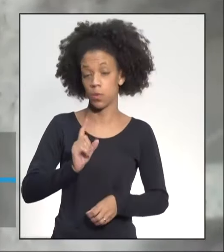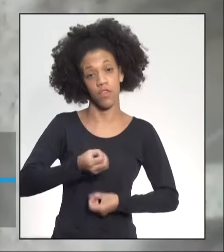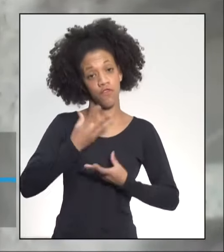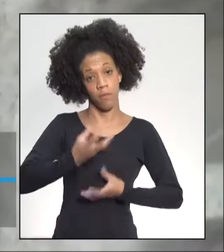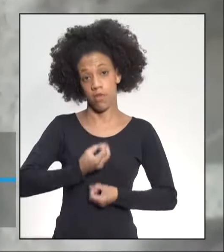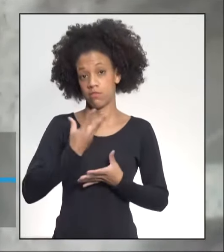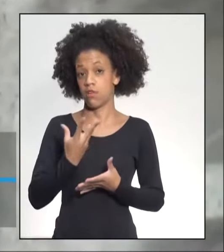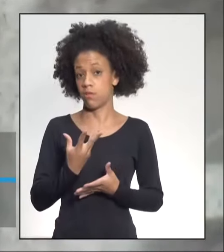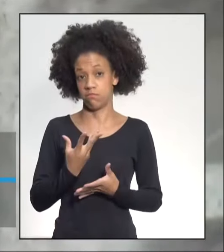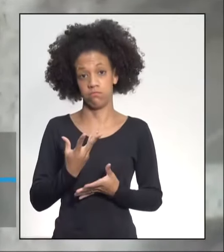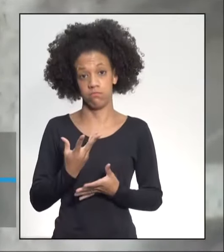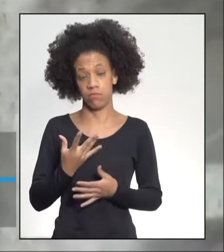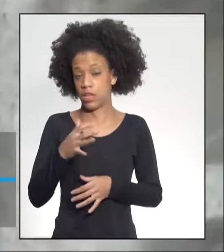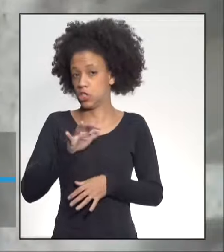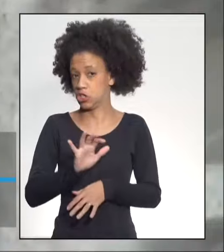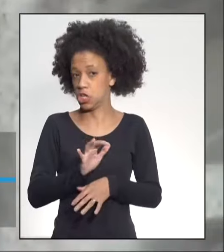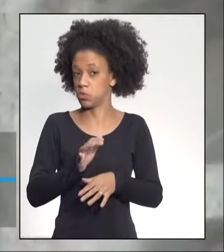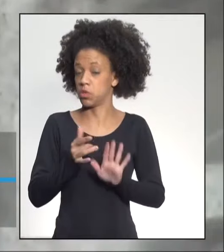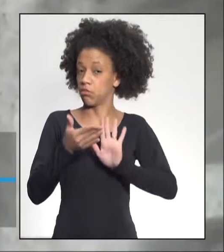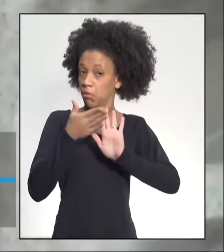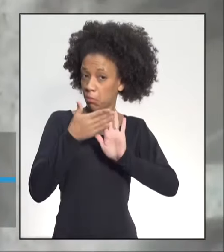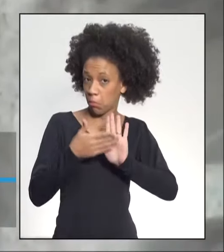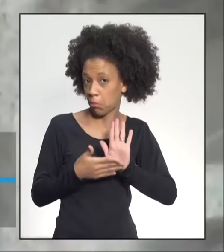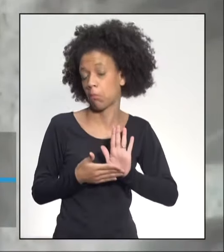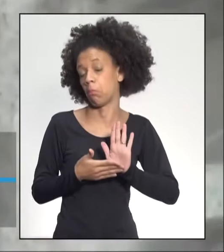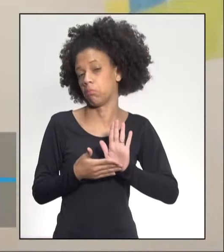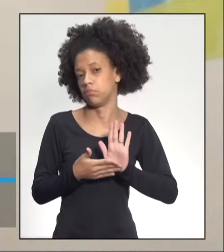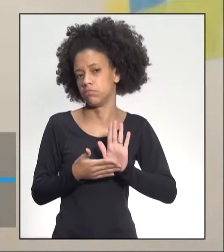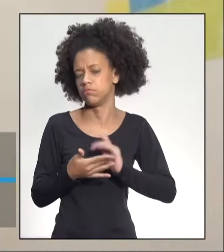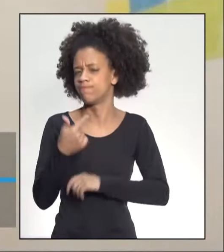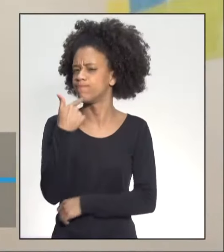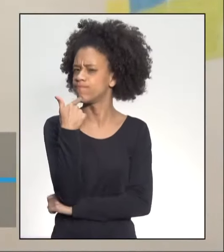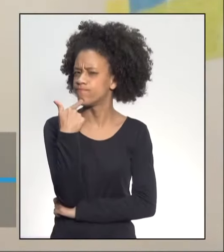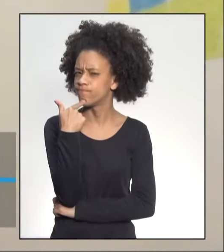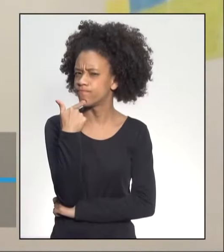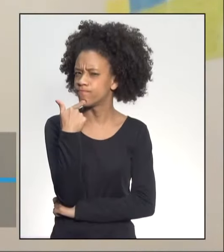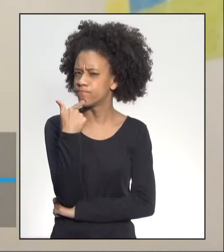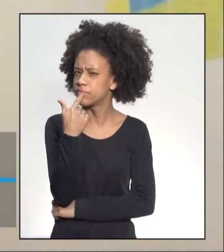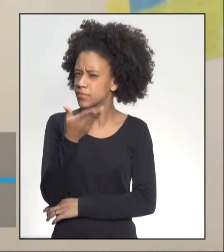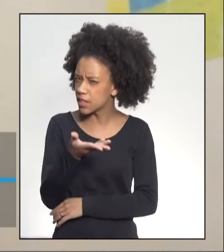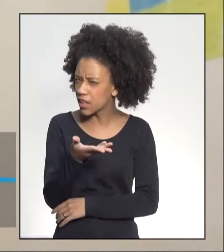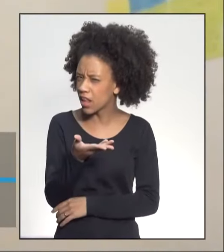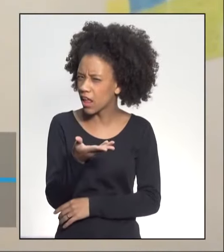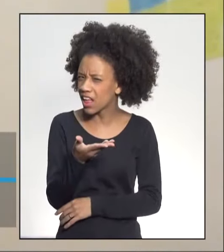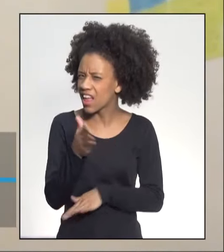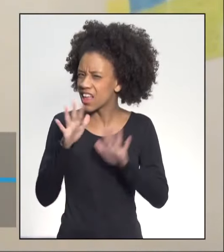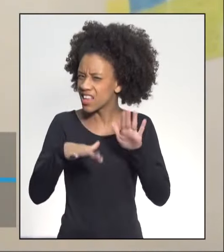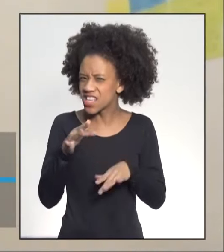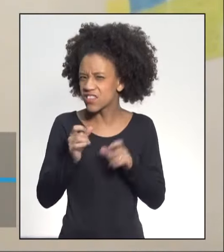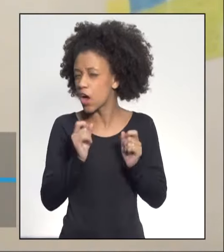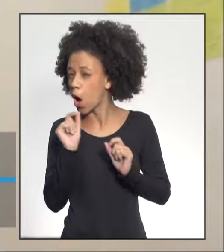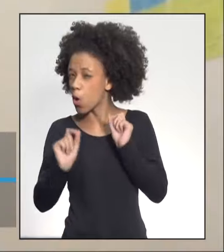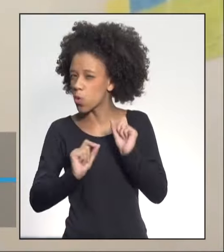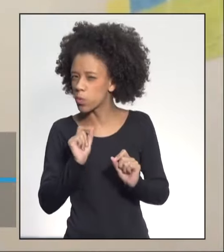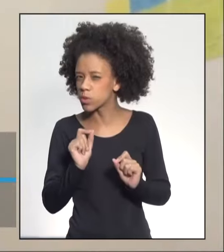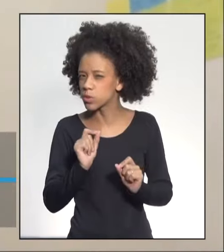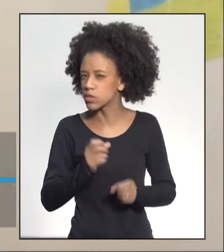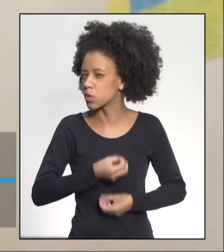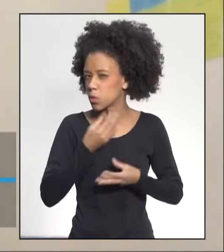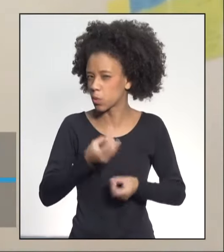maneira que a gente está colocando. Olha, será que nem tudo é notícia mesmo, pessoal? Então, eu posso falar